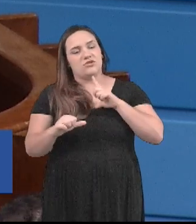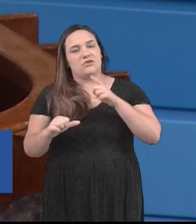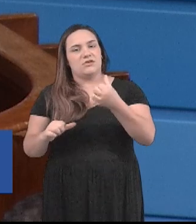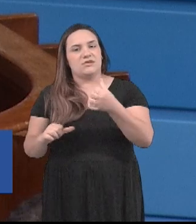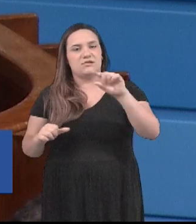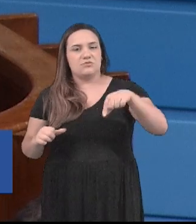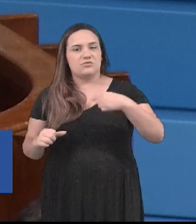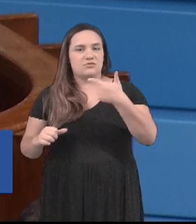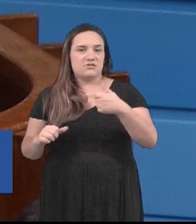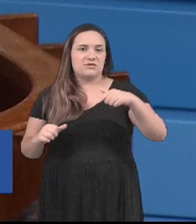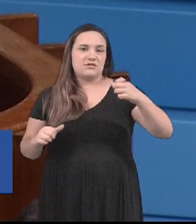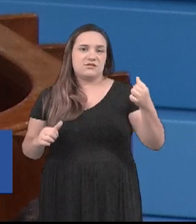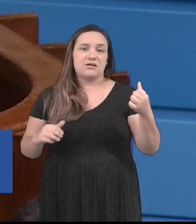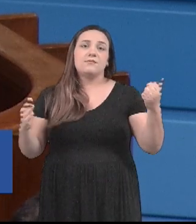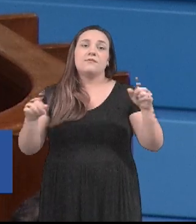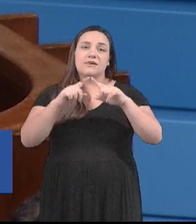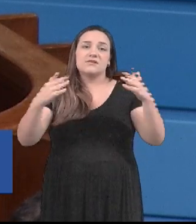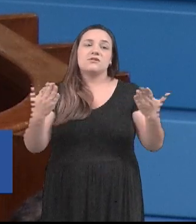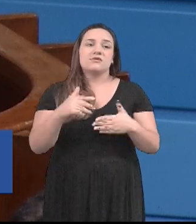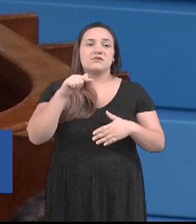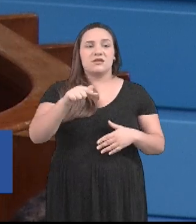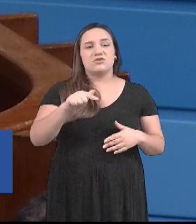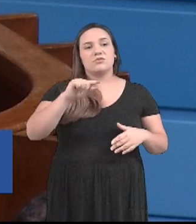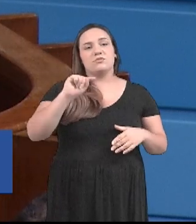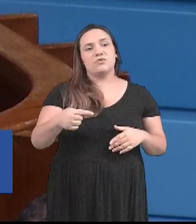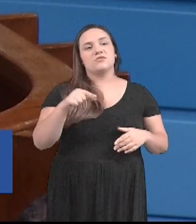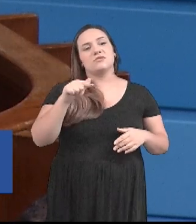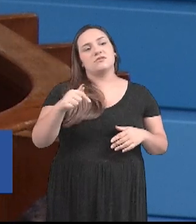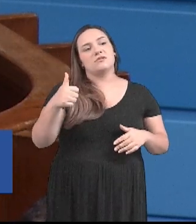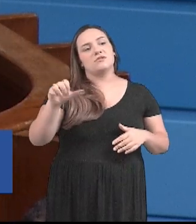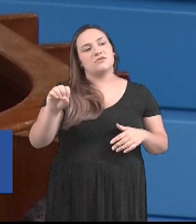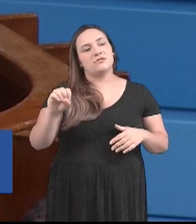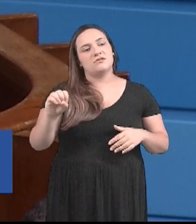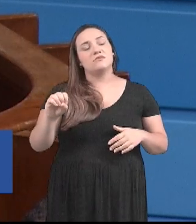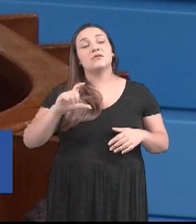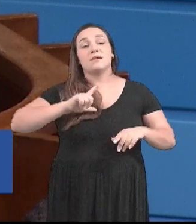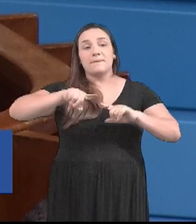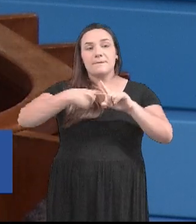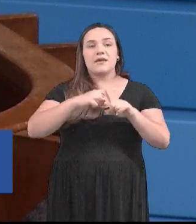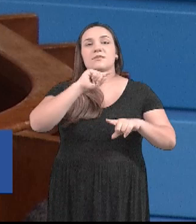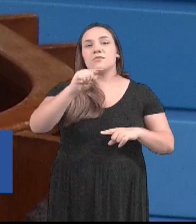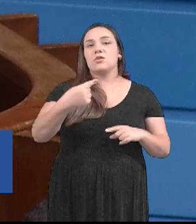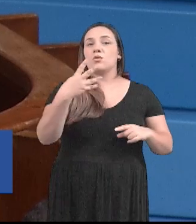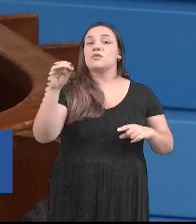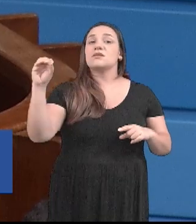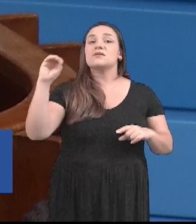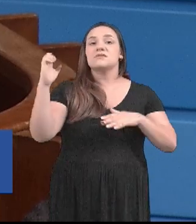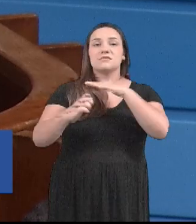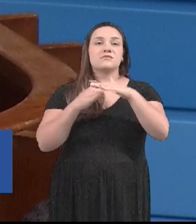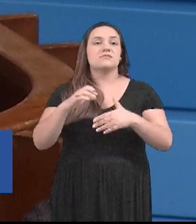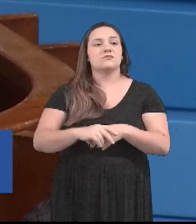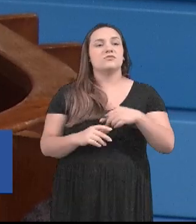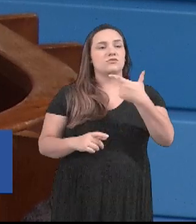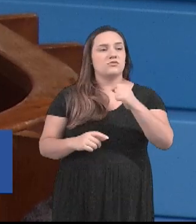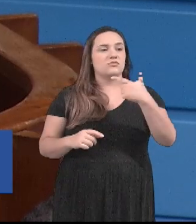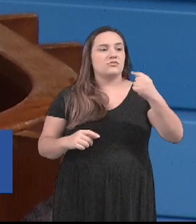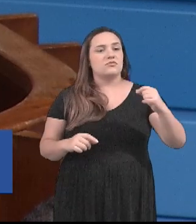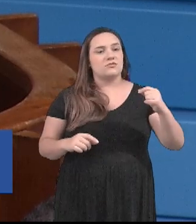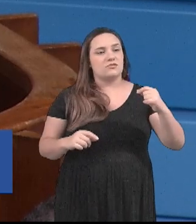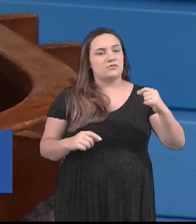6.276. Agora já há 7.710, uma diferença de 1.400 empresas. 2020,